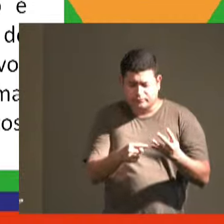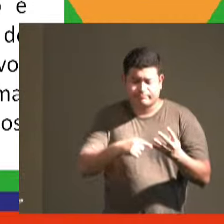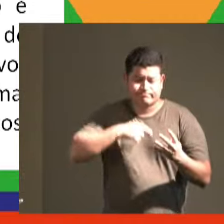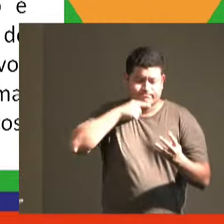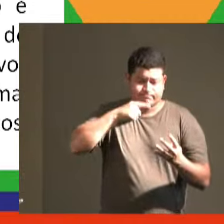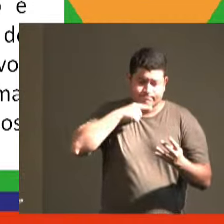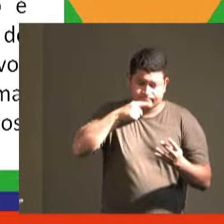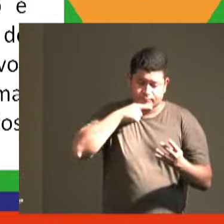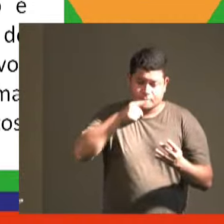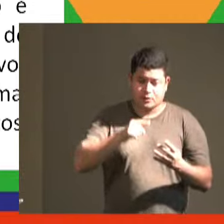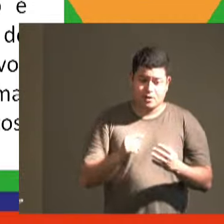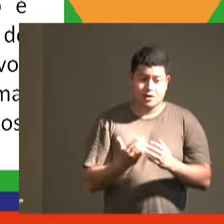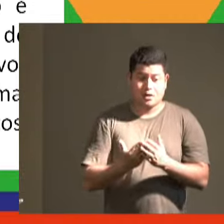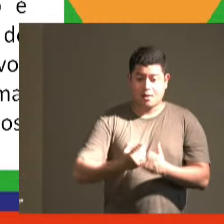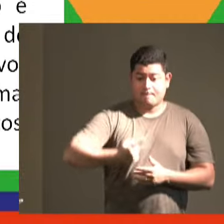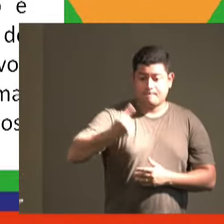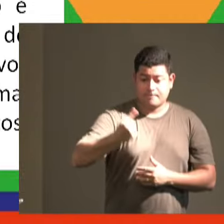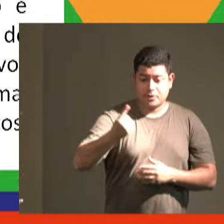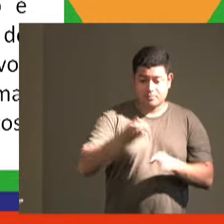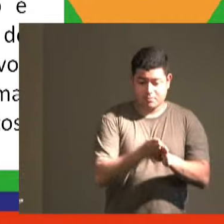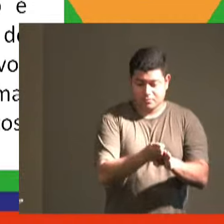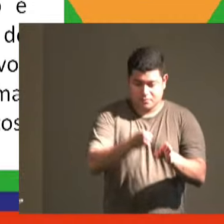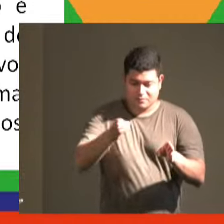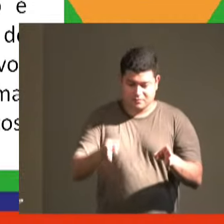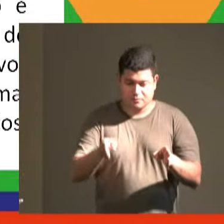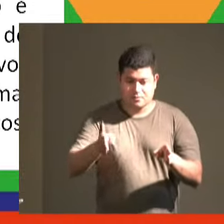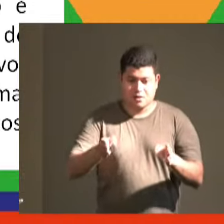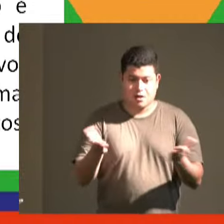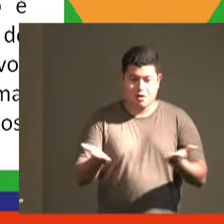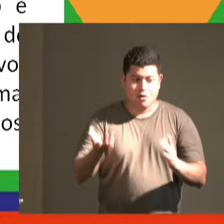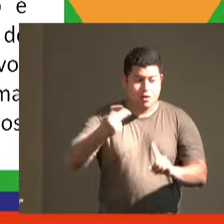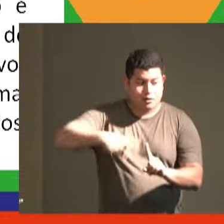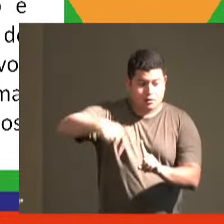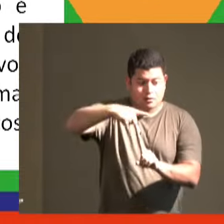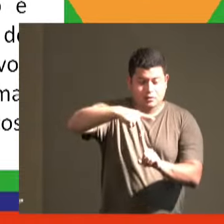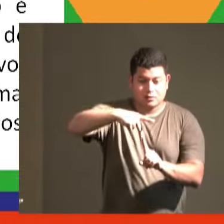para estar na primeira fase do plano, que essa é